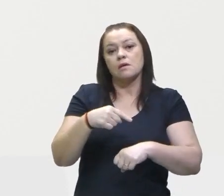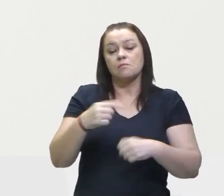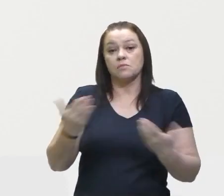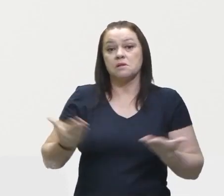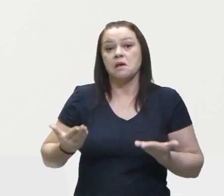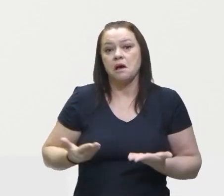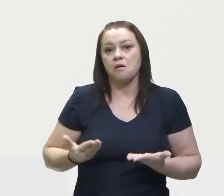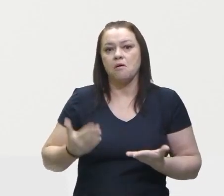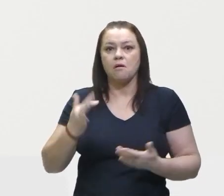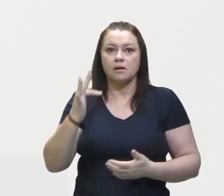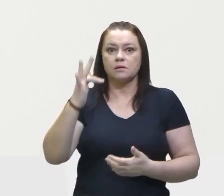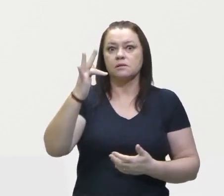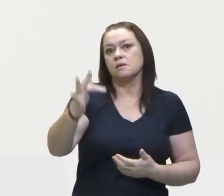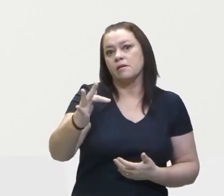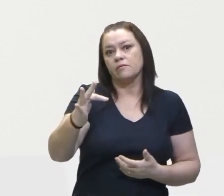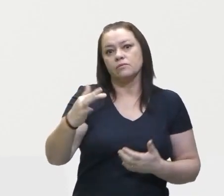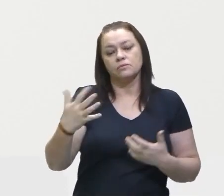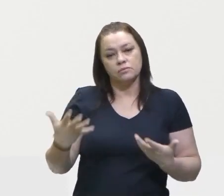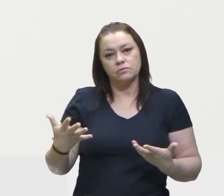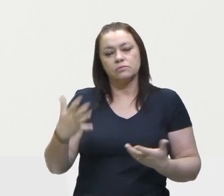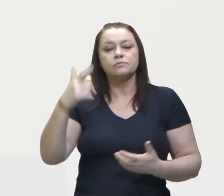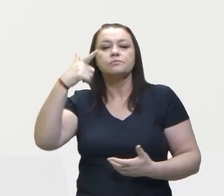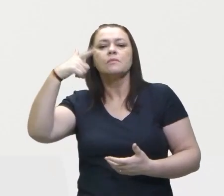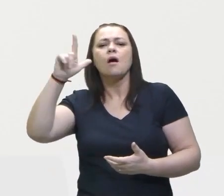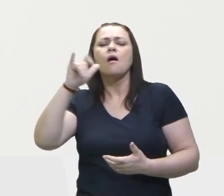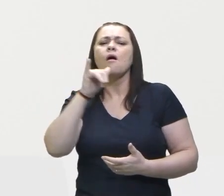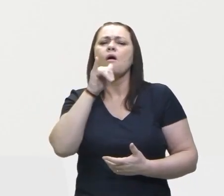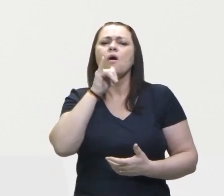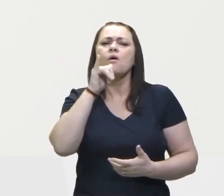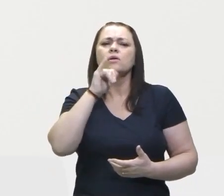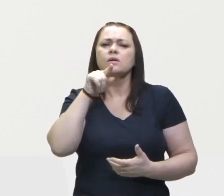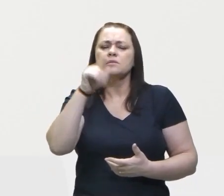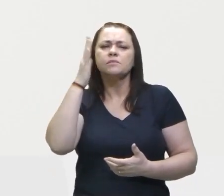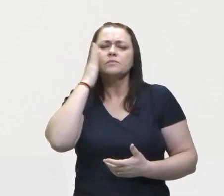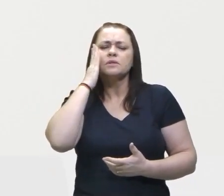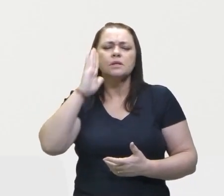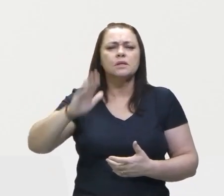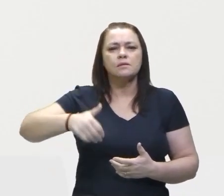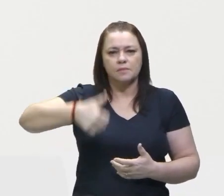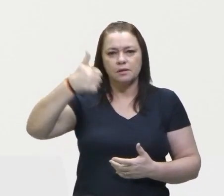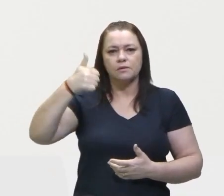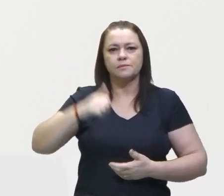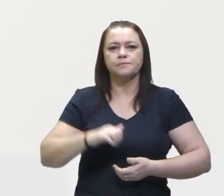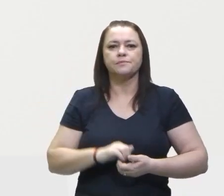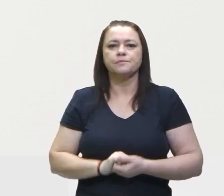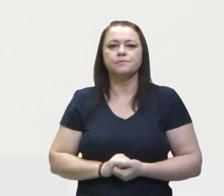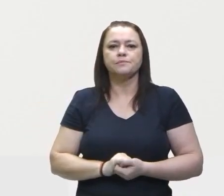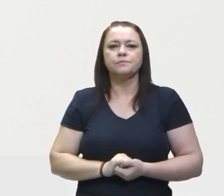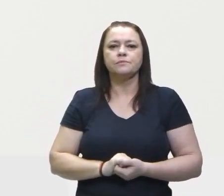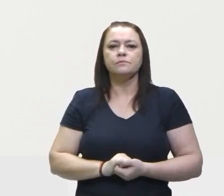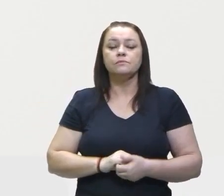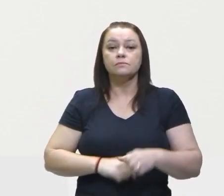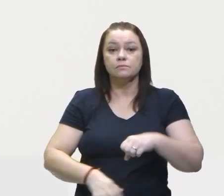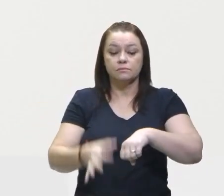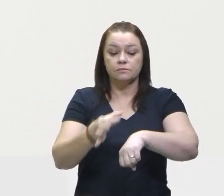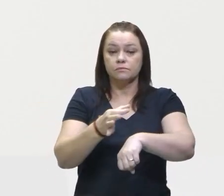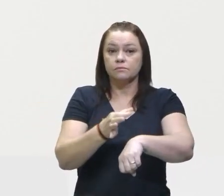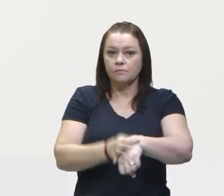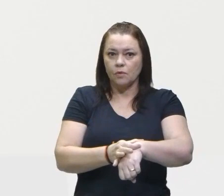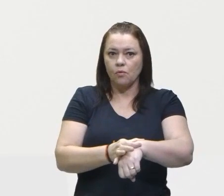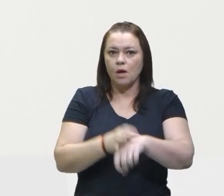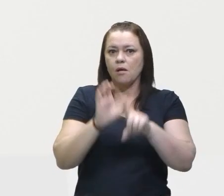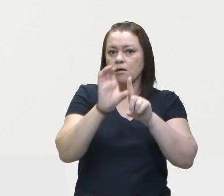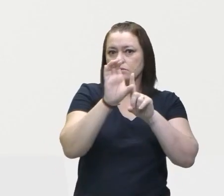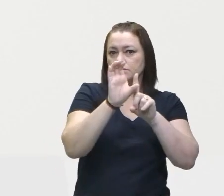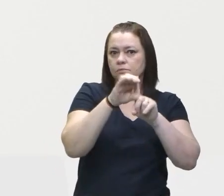ainda vai ser. Mas vamos para mais um exemplo para você entender melhor. O relógio e o